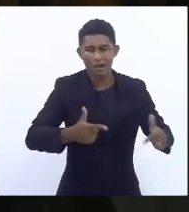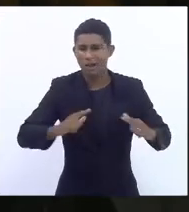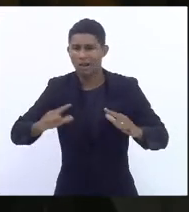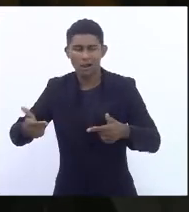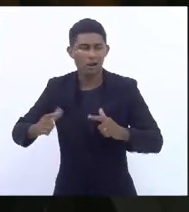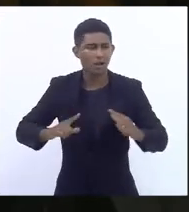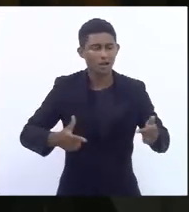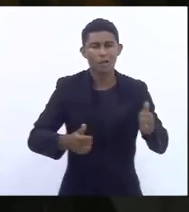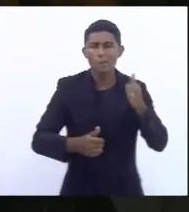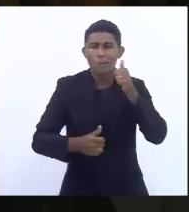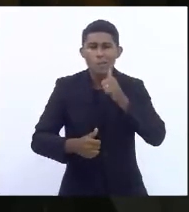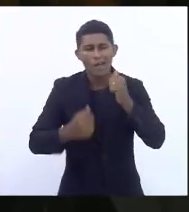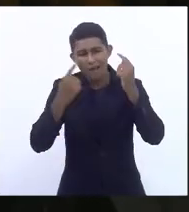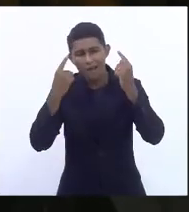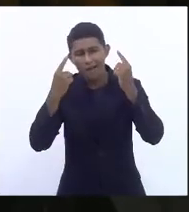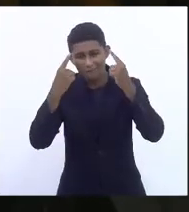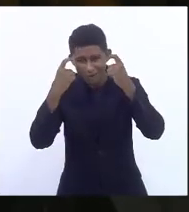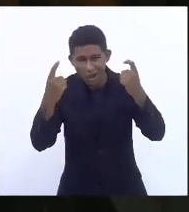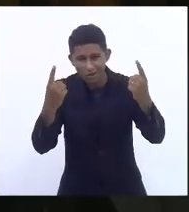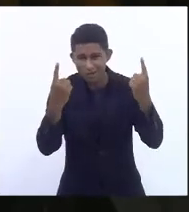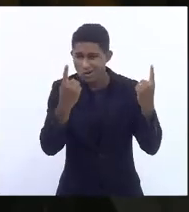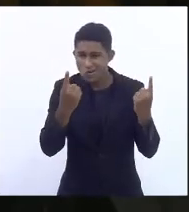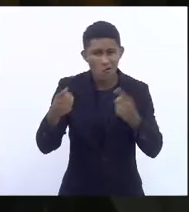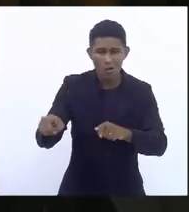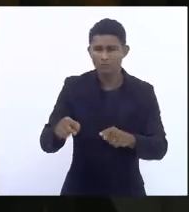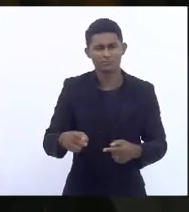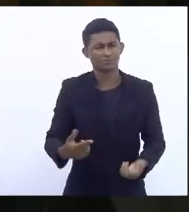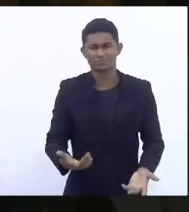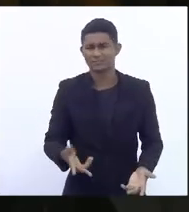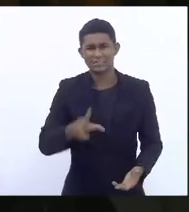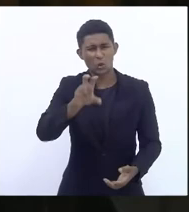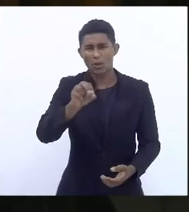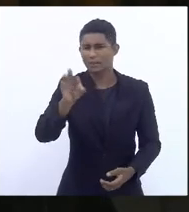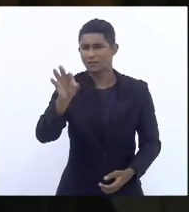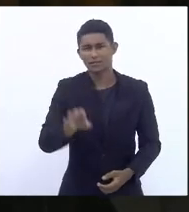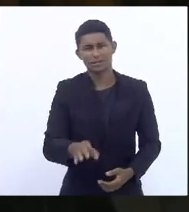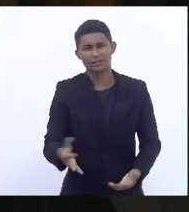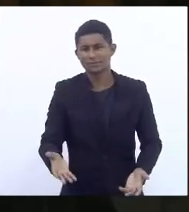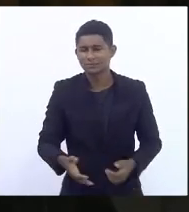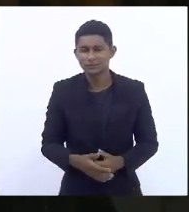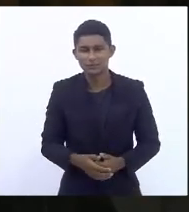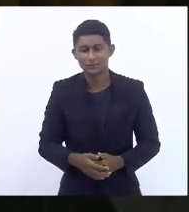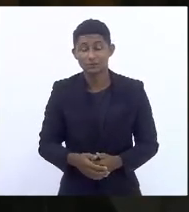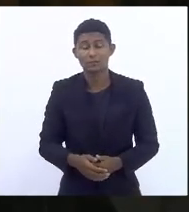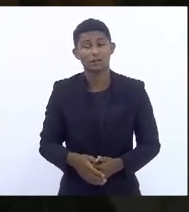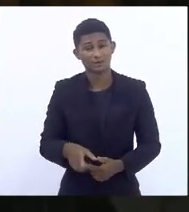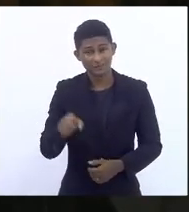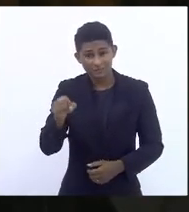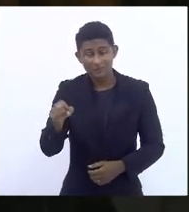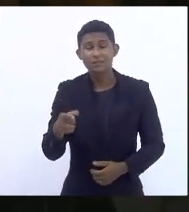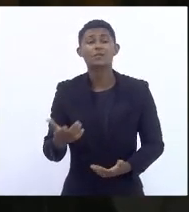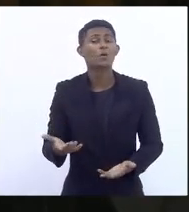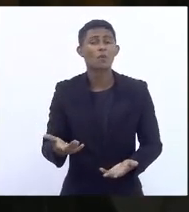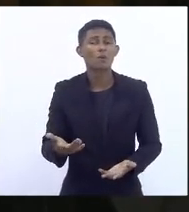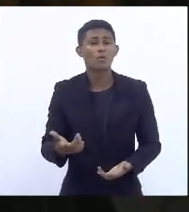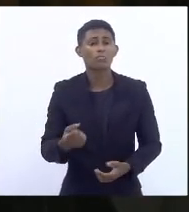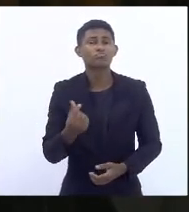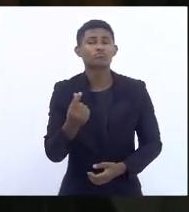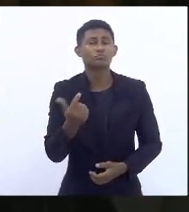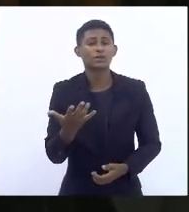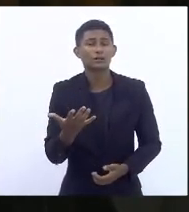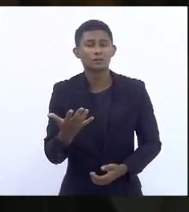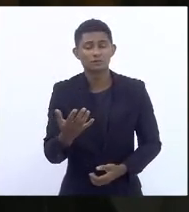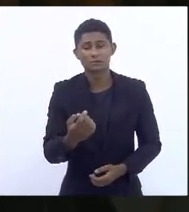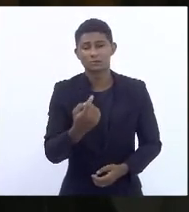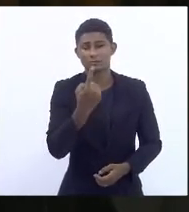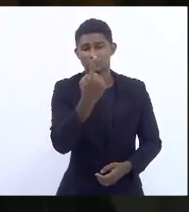enfrentamento à violência e a promoção da autonomia das mulheres. Essa quantia não passou, pasmem os senhores e as senhoras, de 15